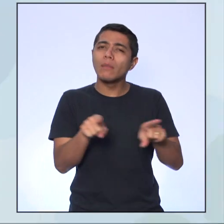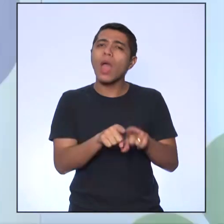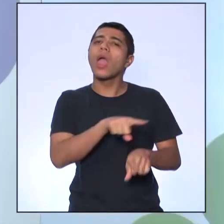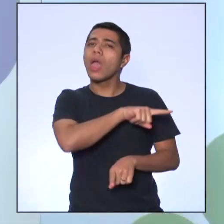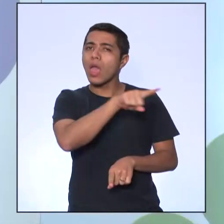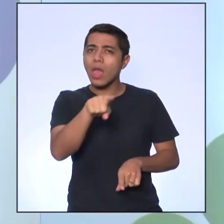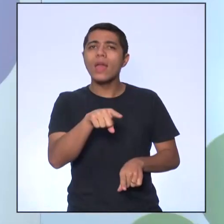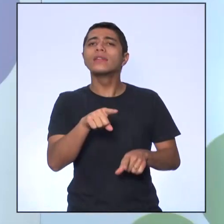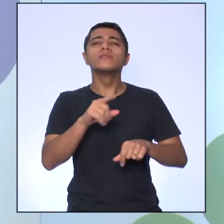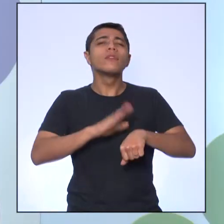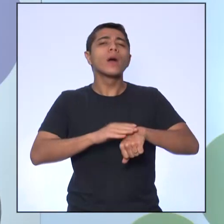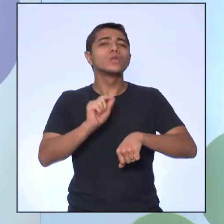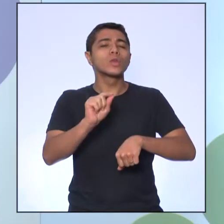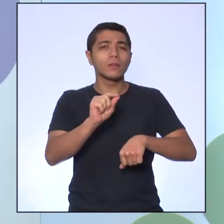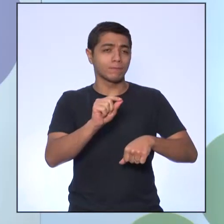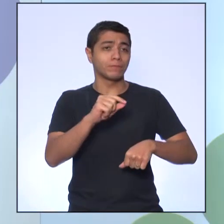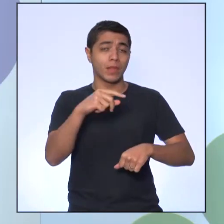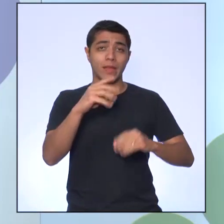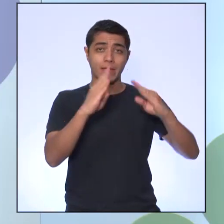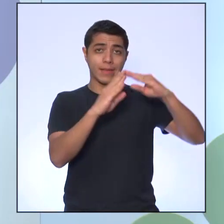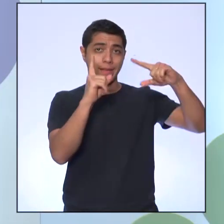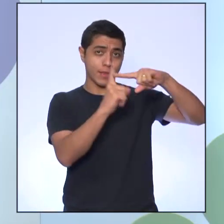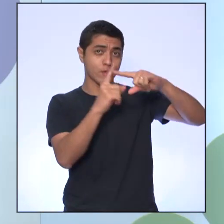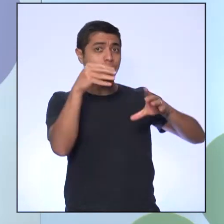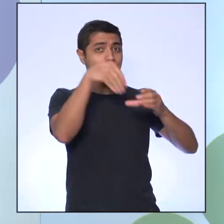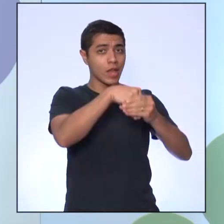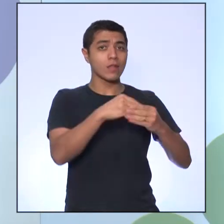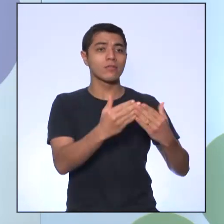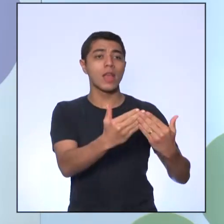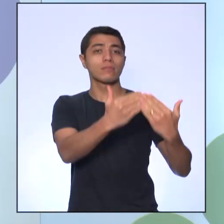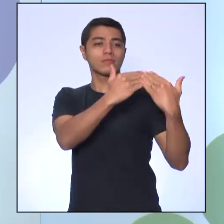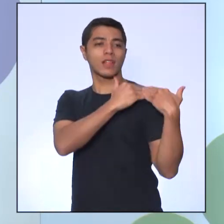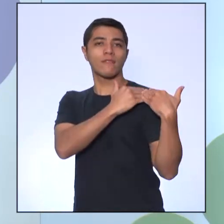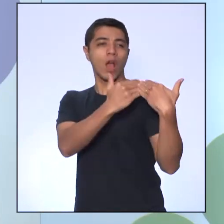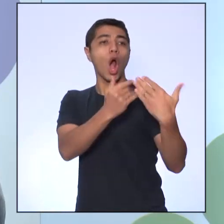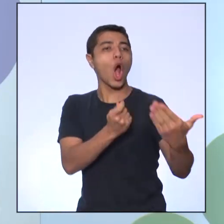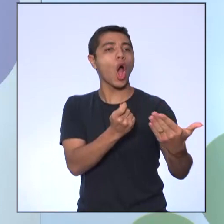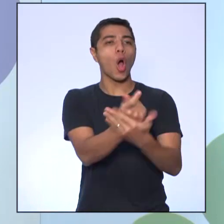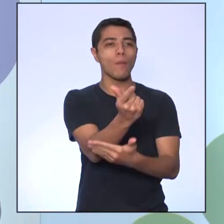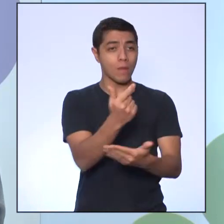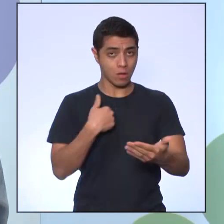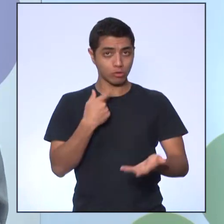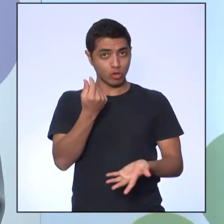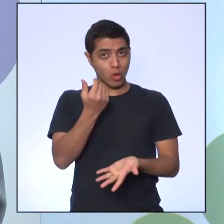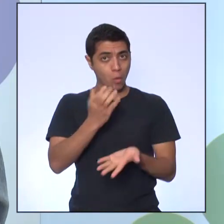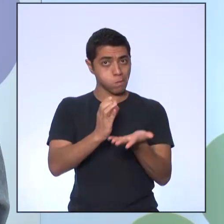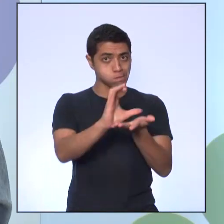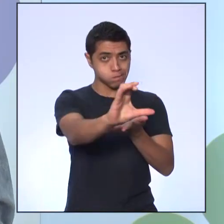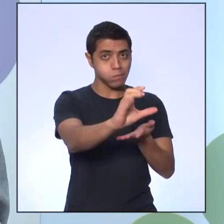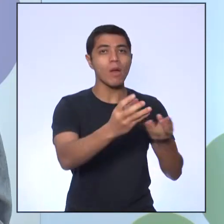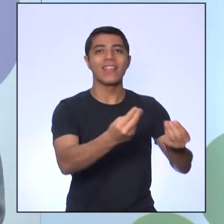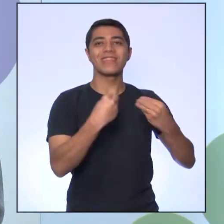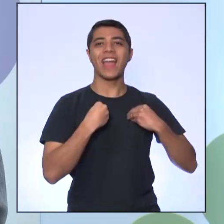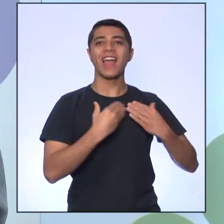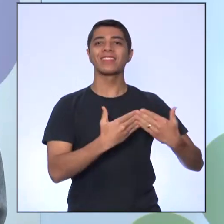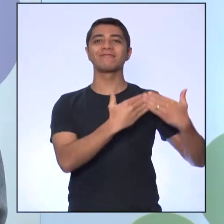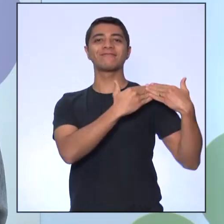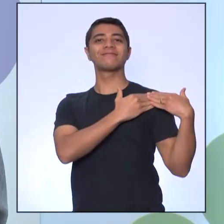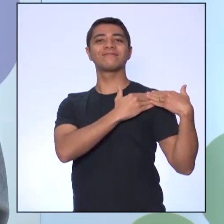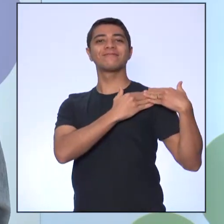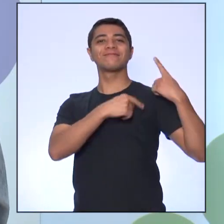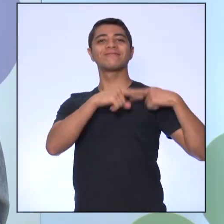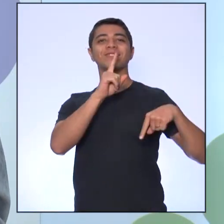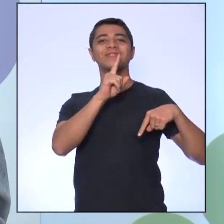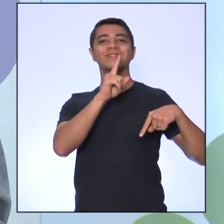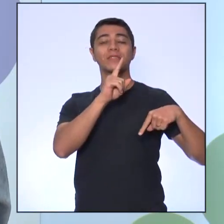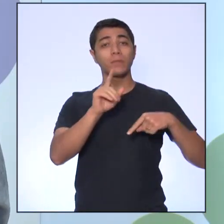que hoje, para você integrar o clero, para você fazer parte da Igreja Católica, você tem que estudar num